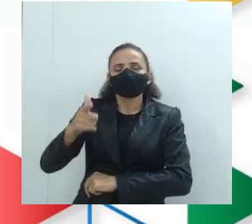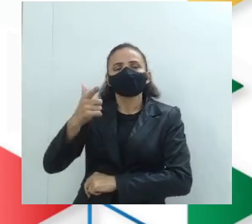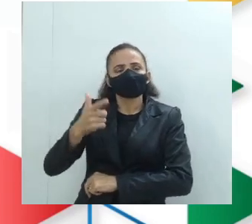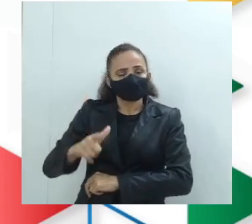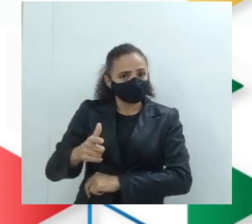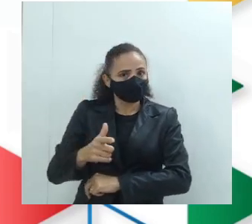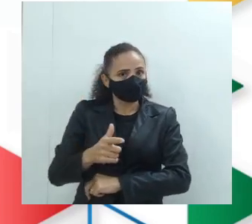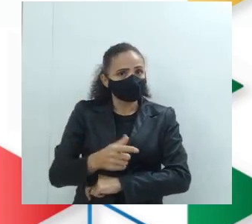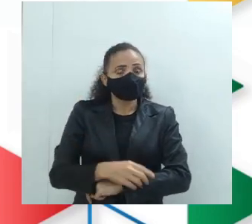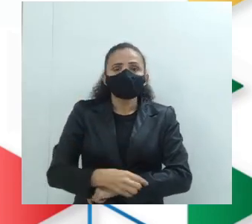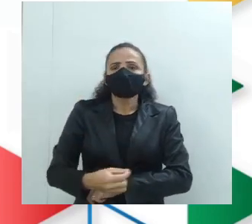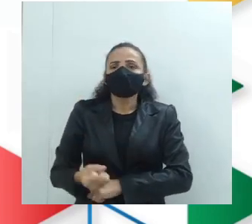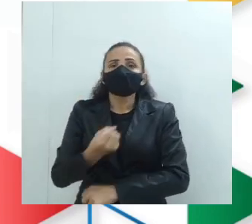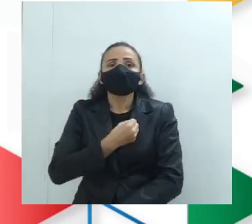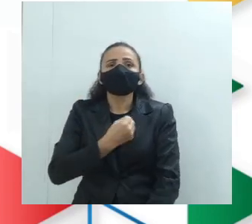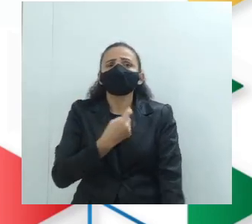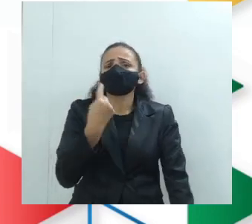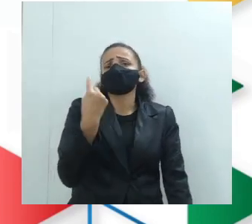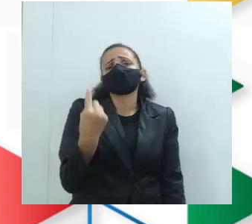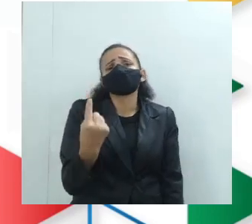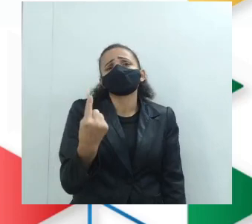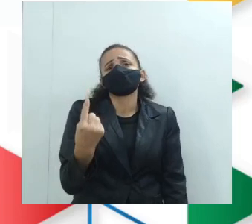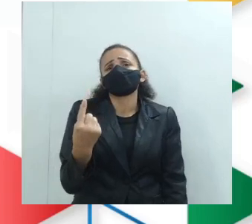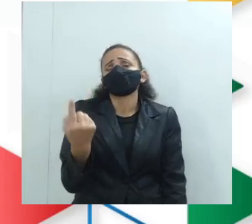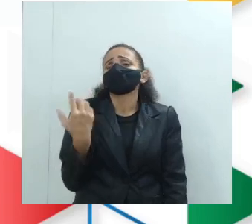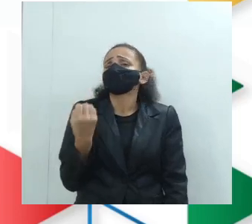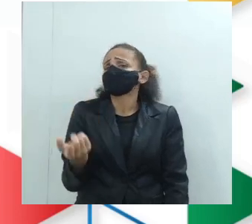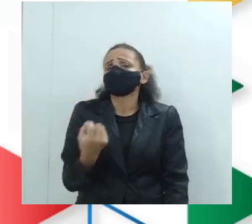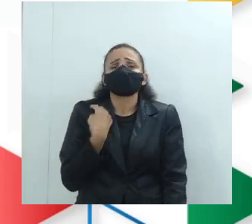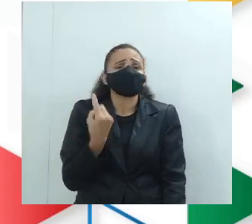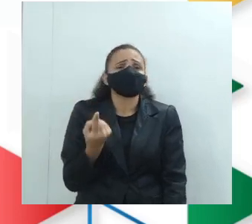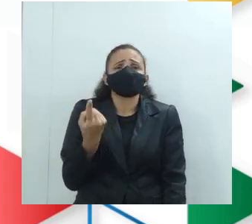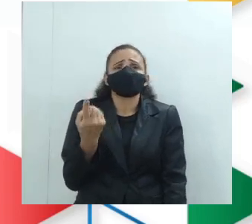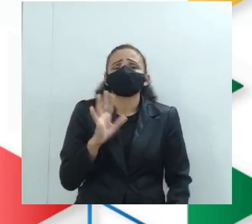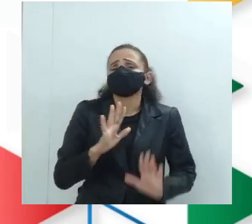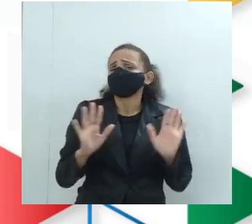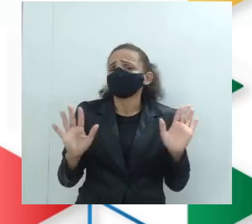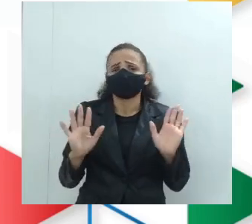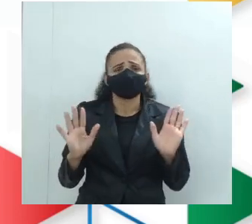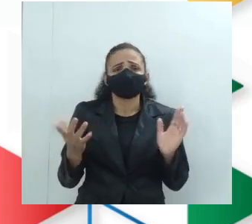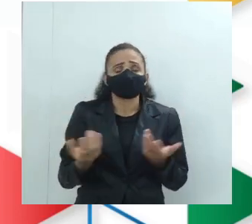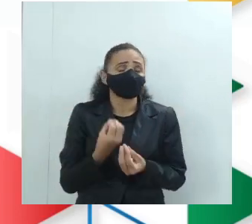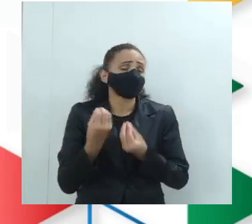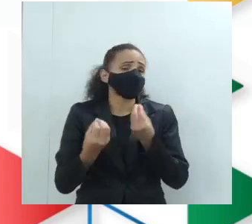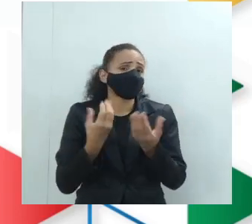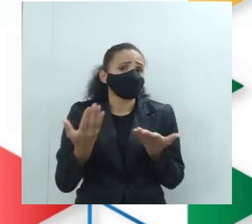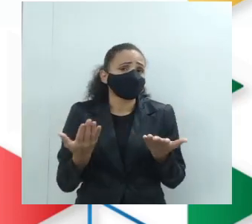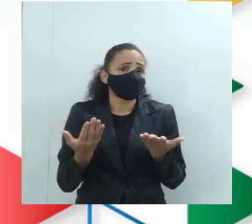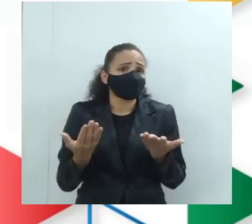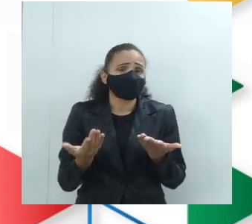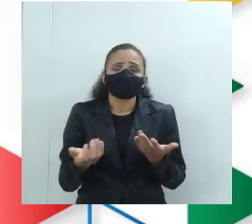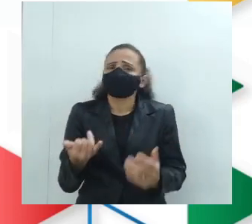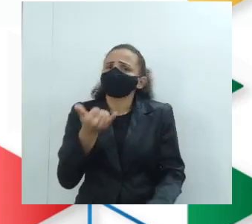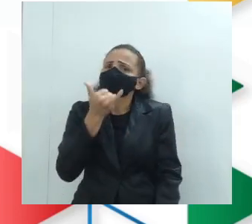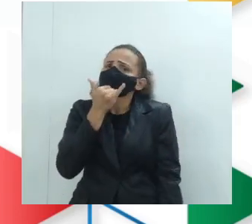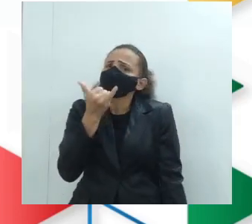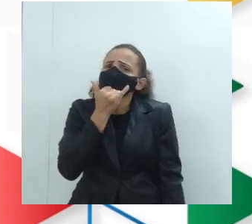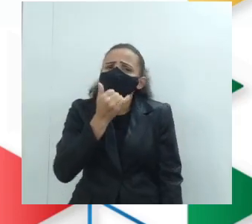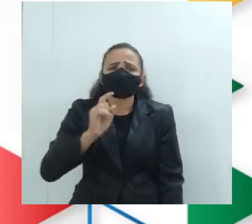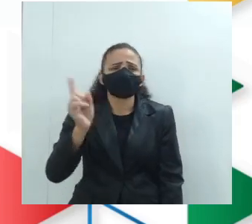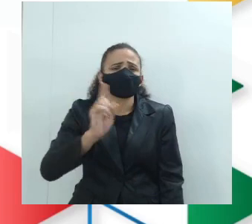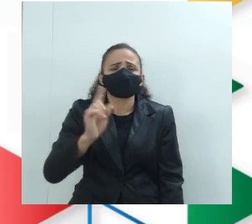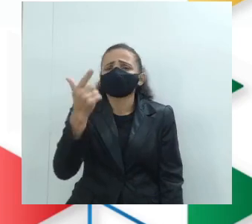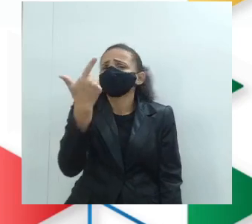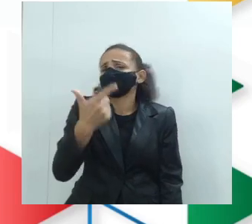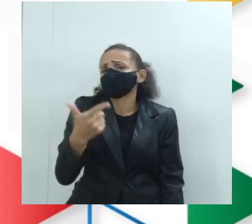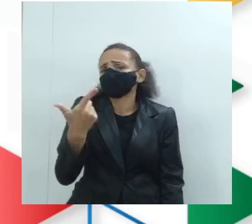simetria. E o número 1 só tem um eixo de simetria, não tem mais o que fazer, tá? Aliás, o número 1, perdão, não tem